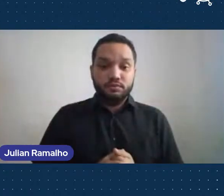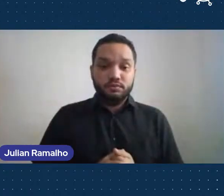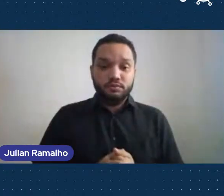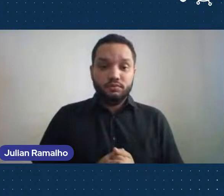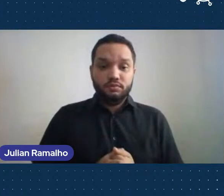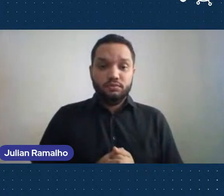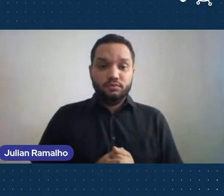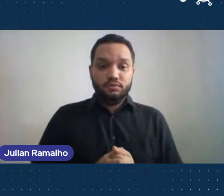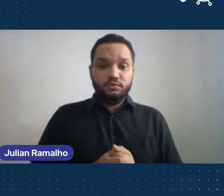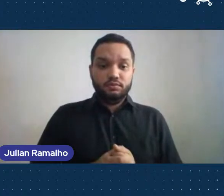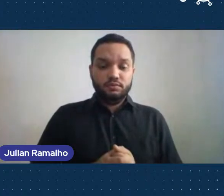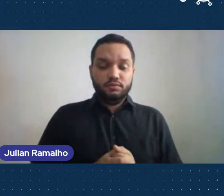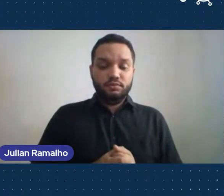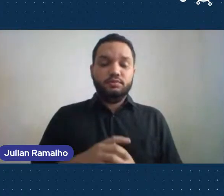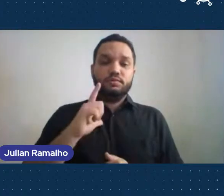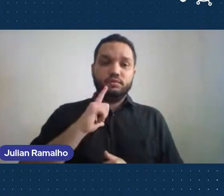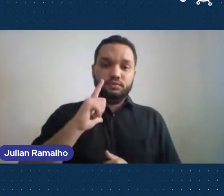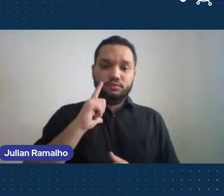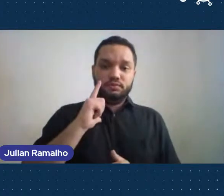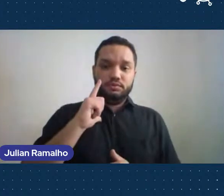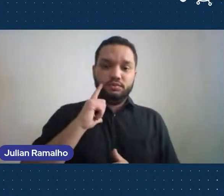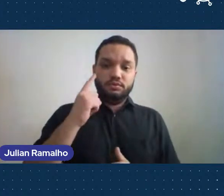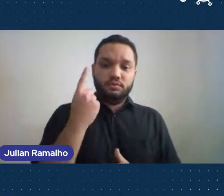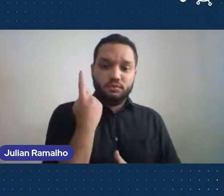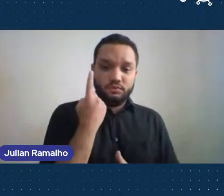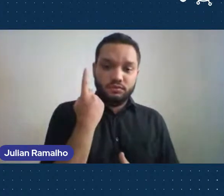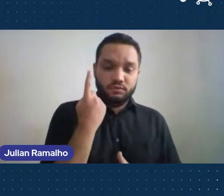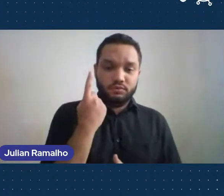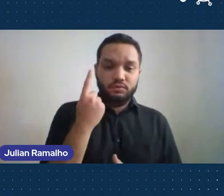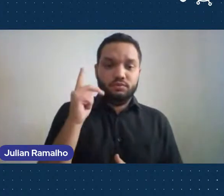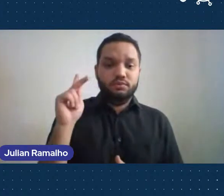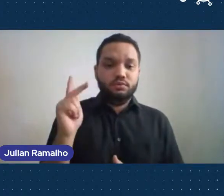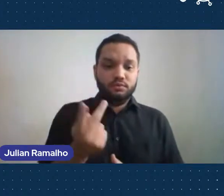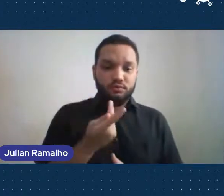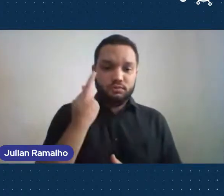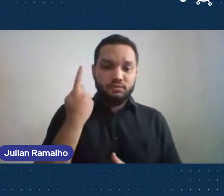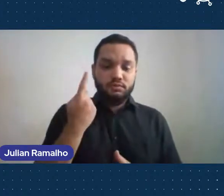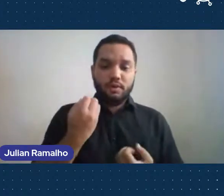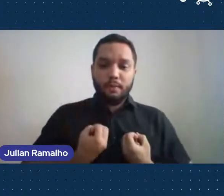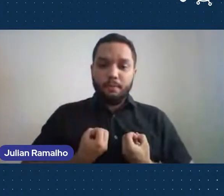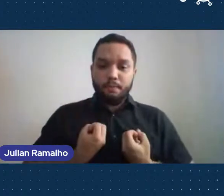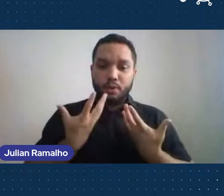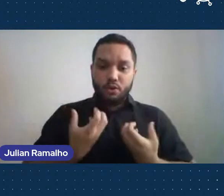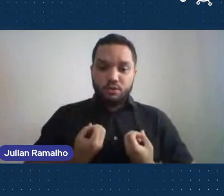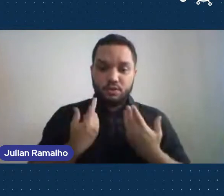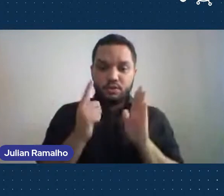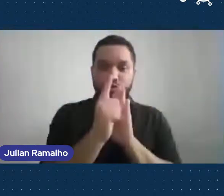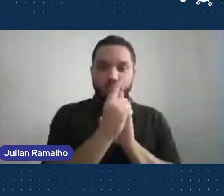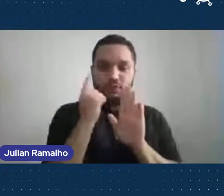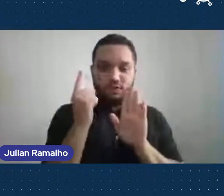uma situação que exige, que demanda a produção desse gênero, né?